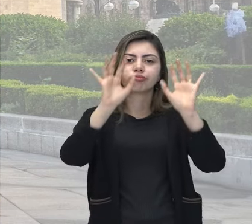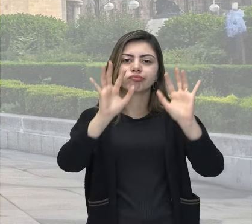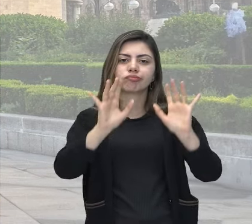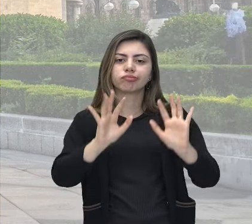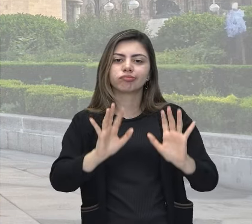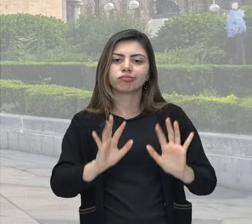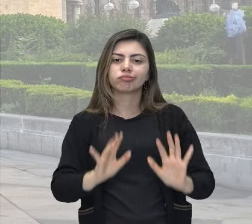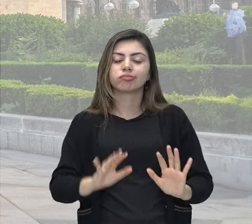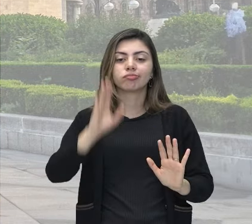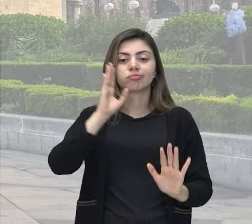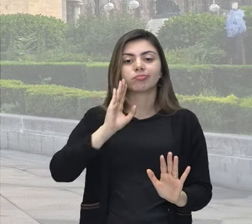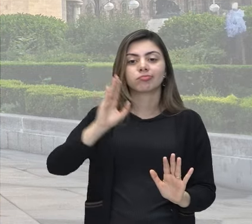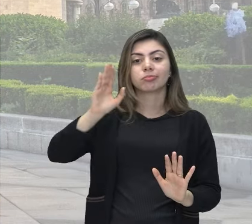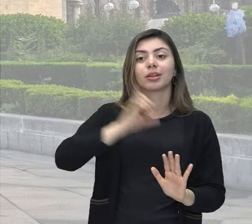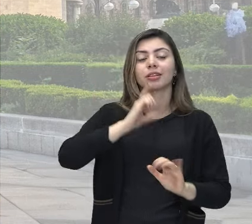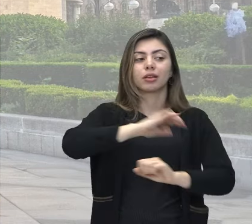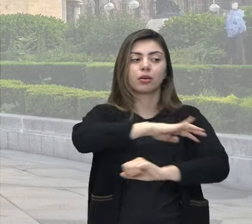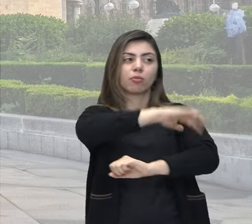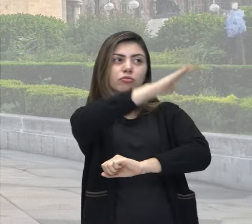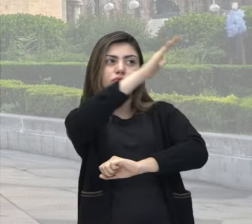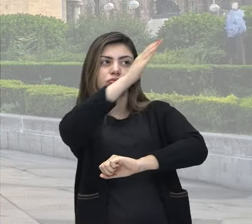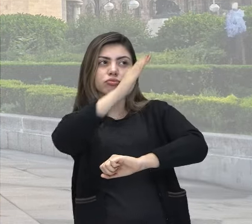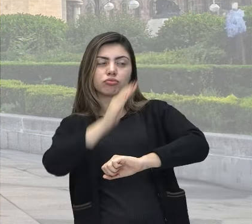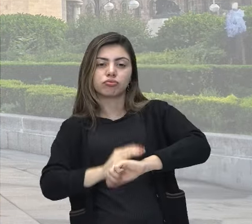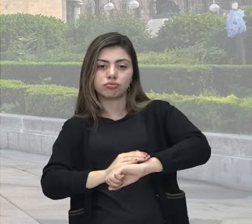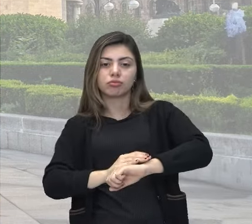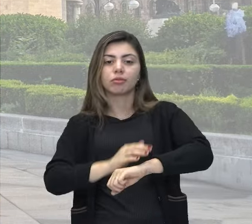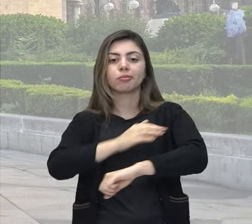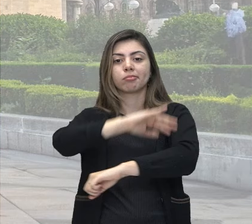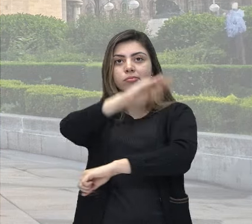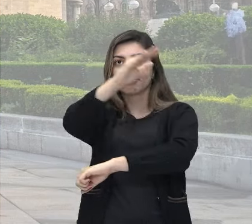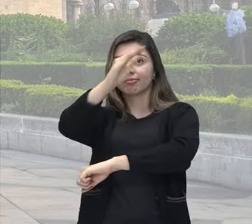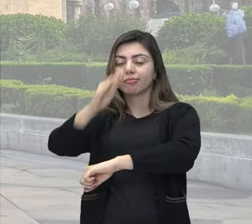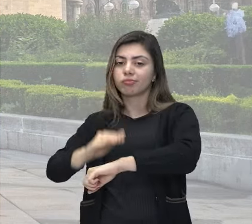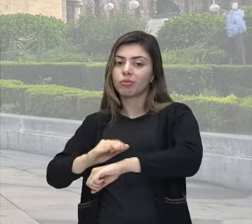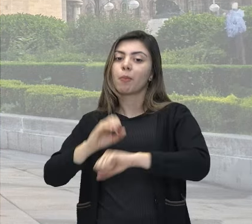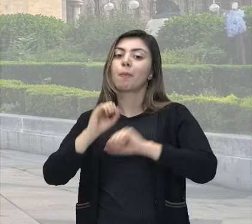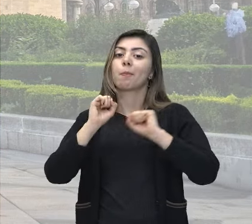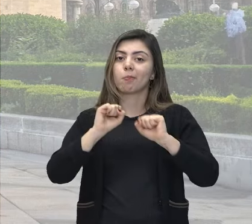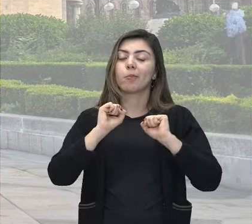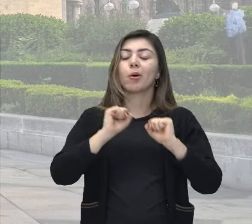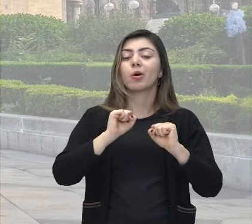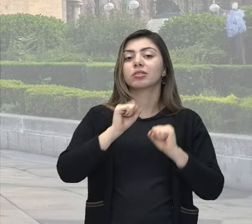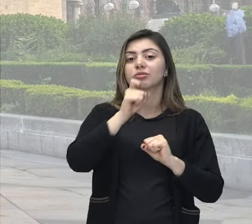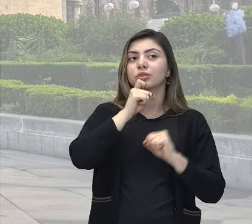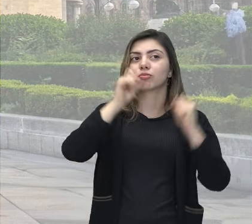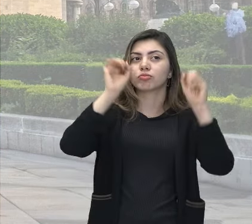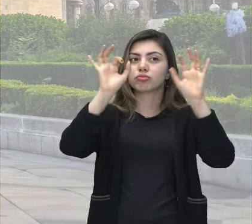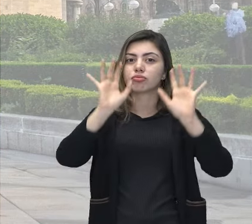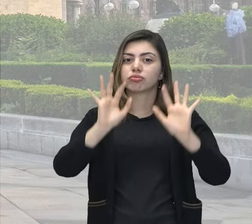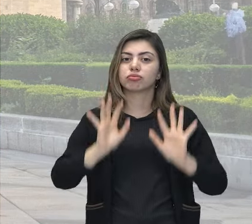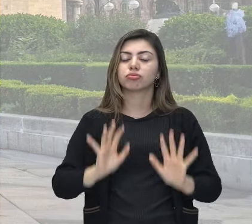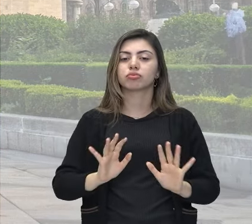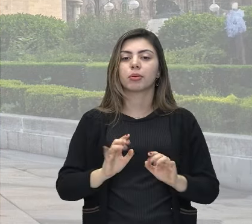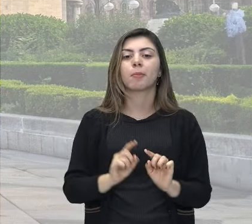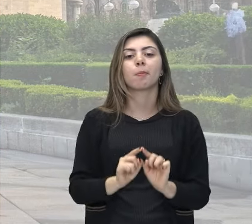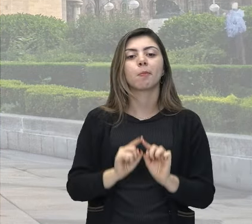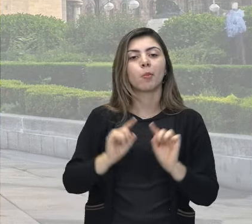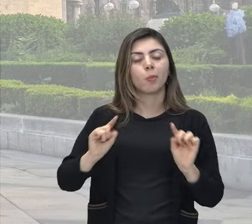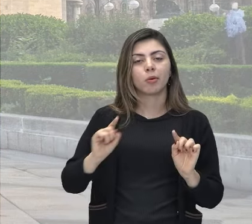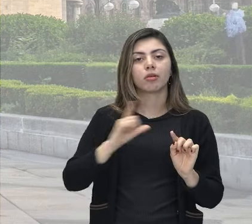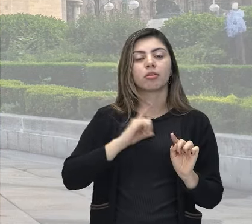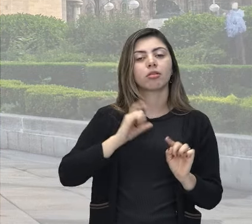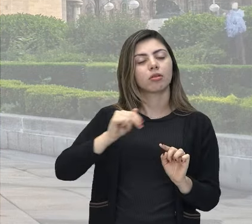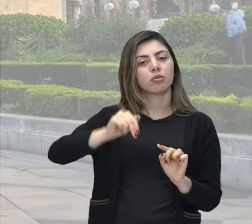áreas de serras e planaltos, ok? Mas, além do clima no